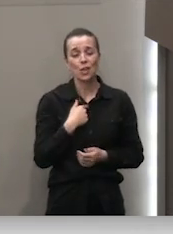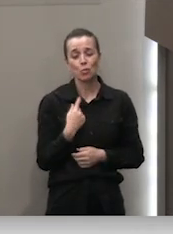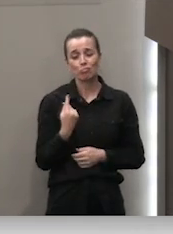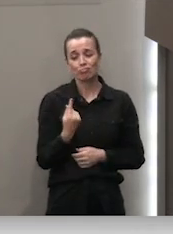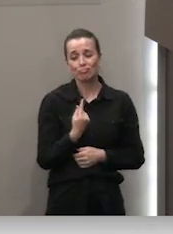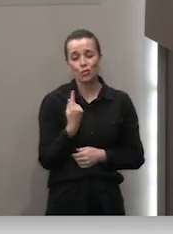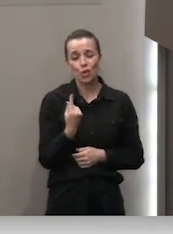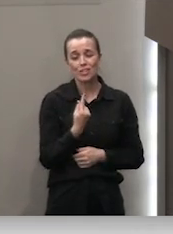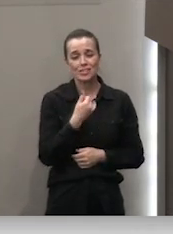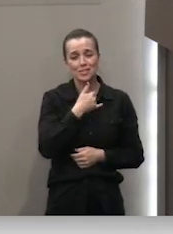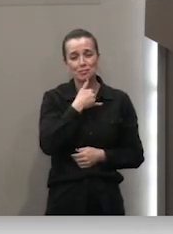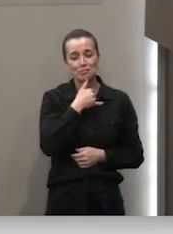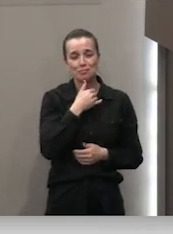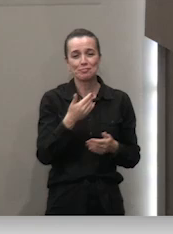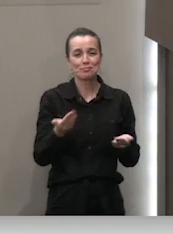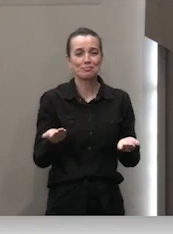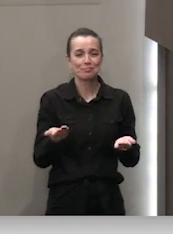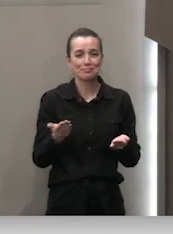aqui,